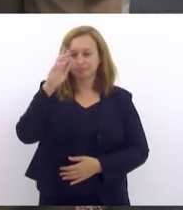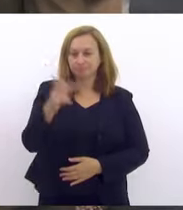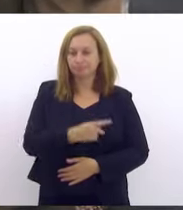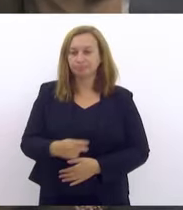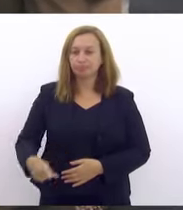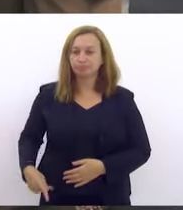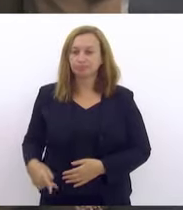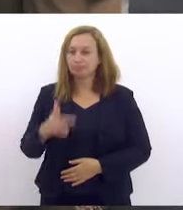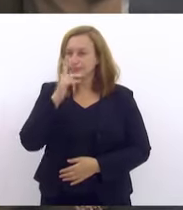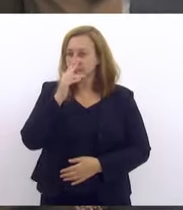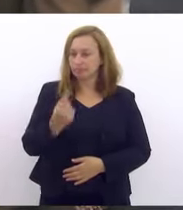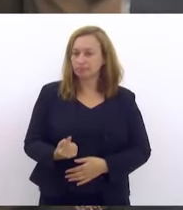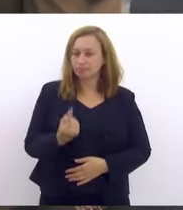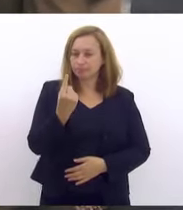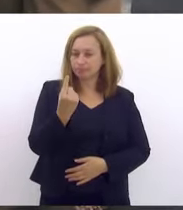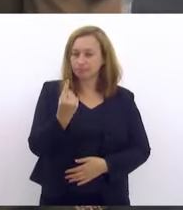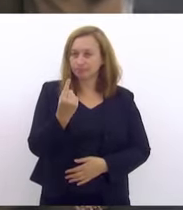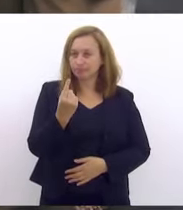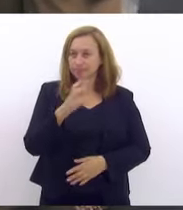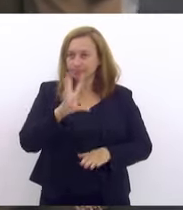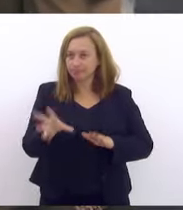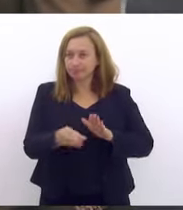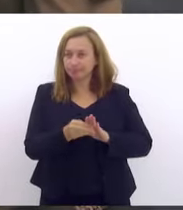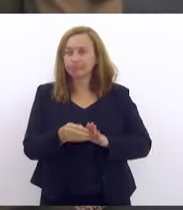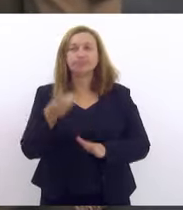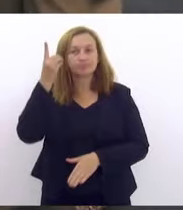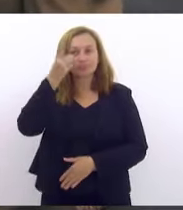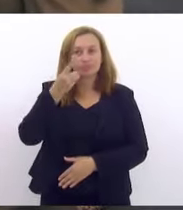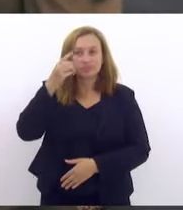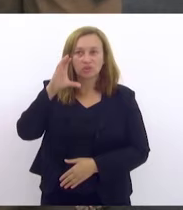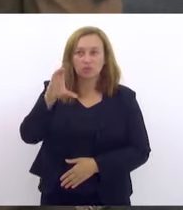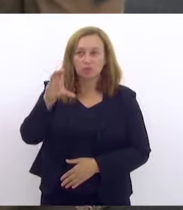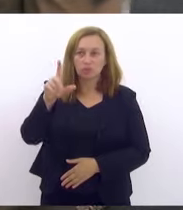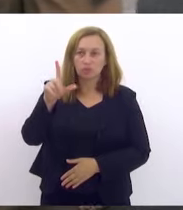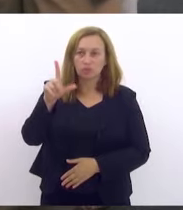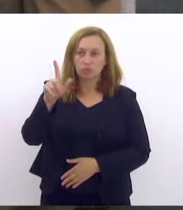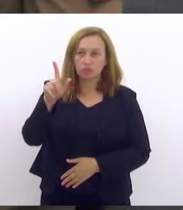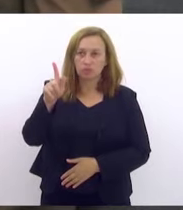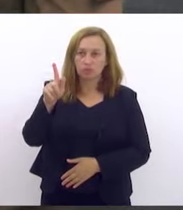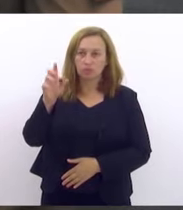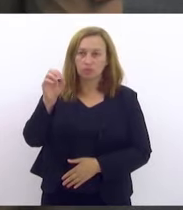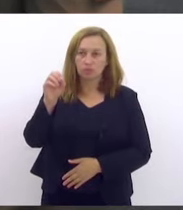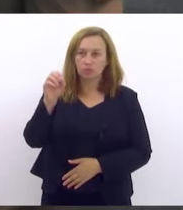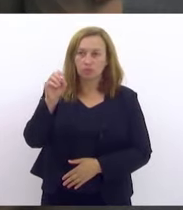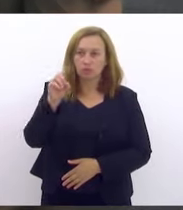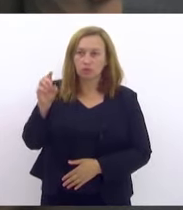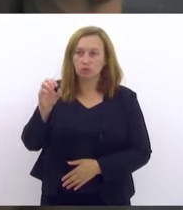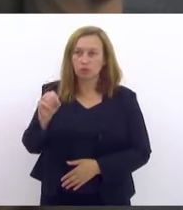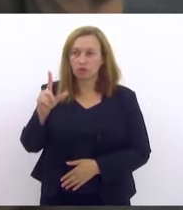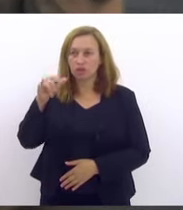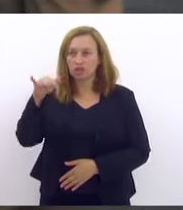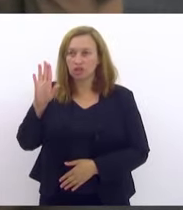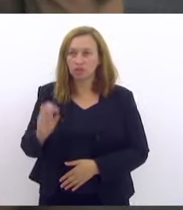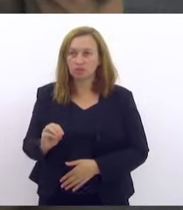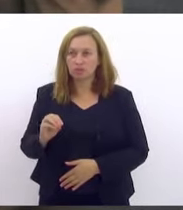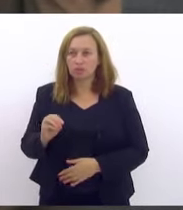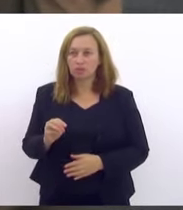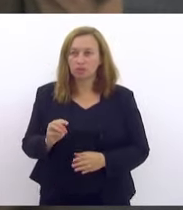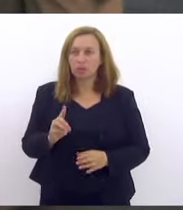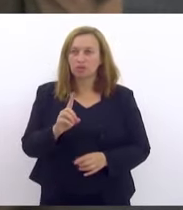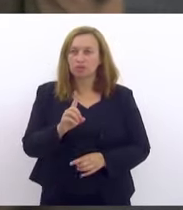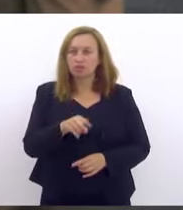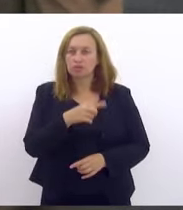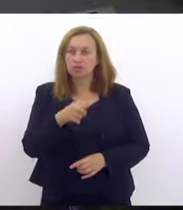me parece que há uma emenda de autoria do deputado Cozzolino, o parecer é pela rejeição da